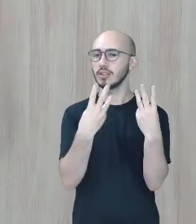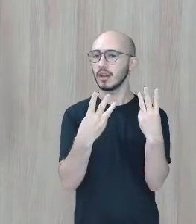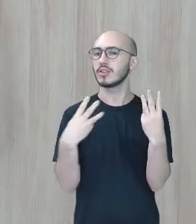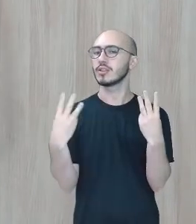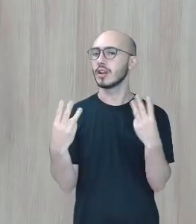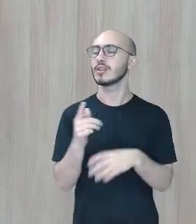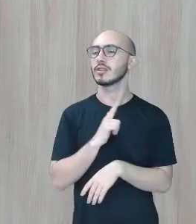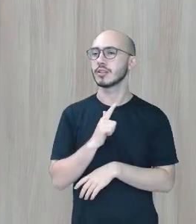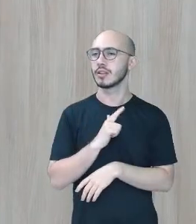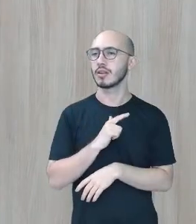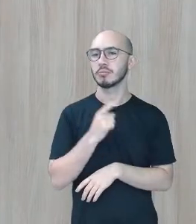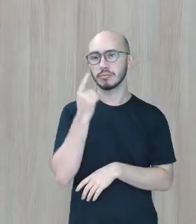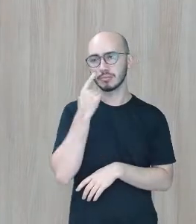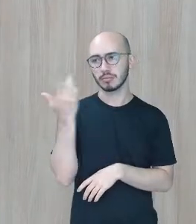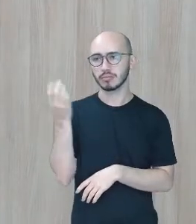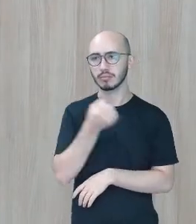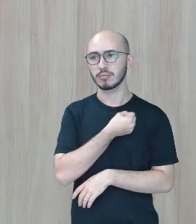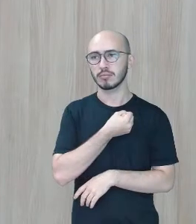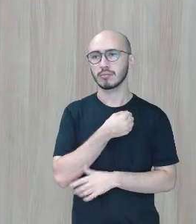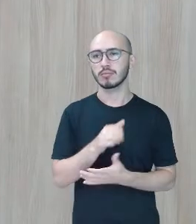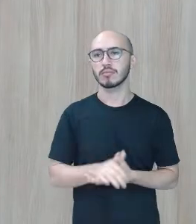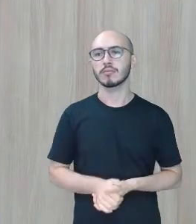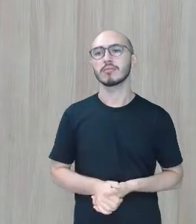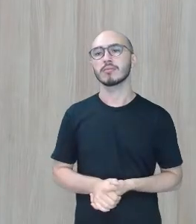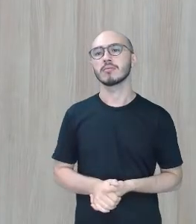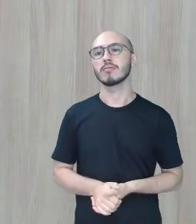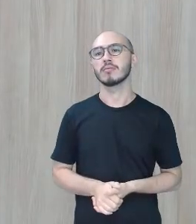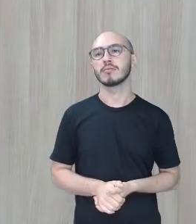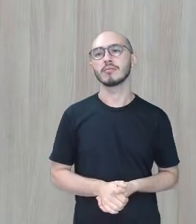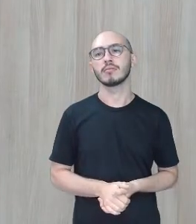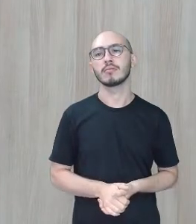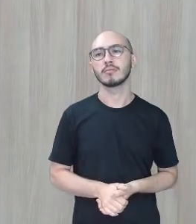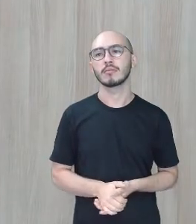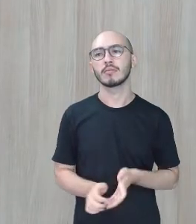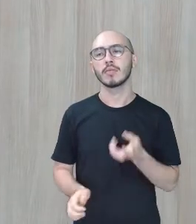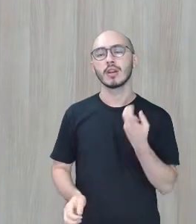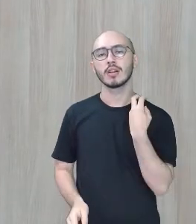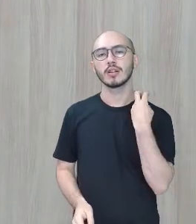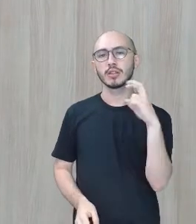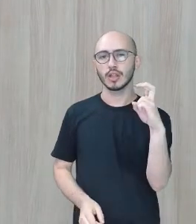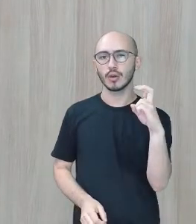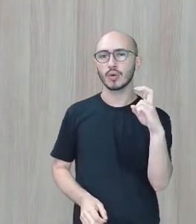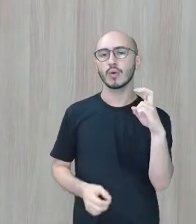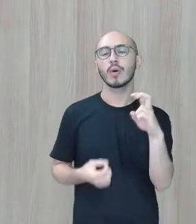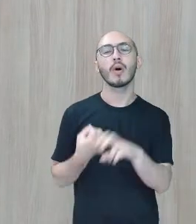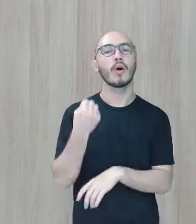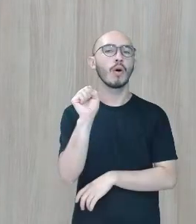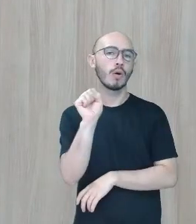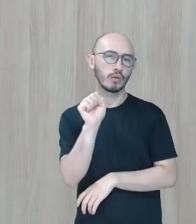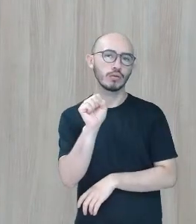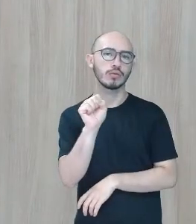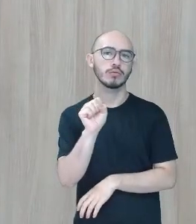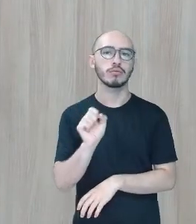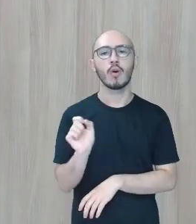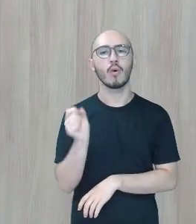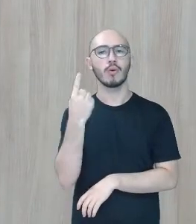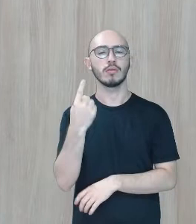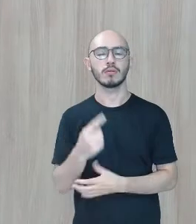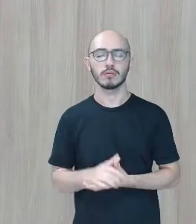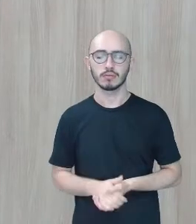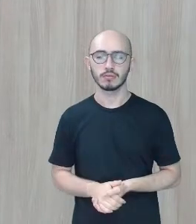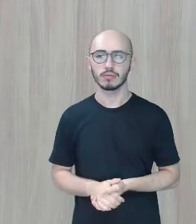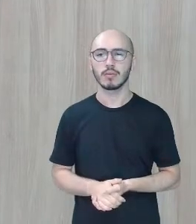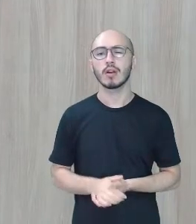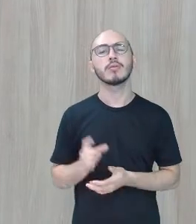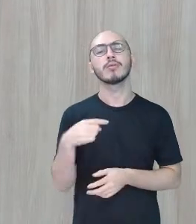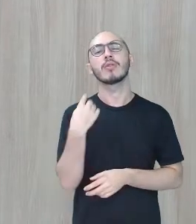vou colocando os números aí por extenso. O 5 e o 8, eles aparecem apenas uma única vez. Então, o que foi que a